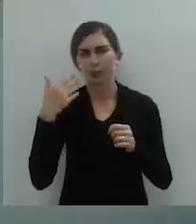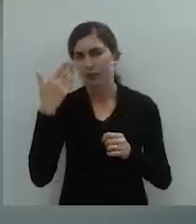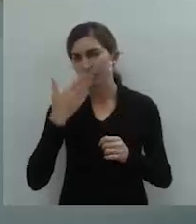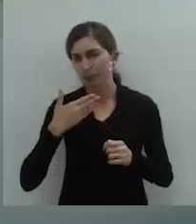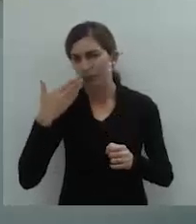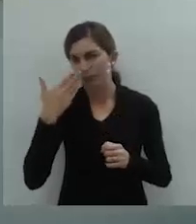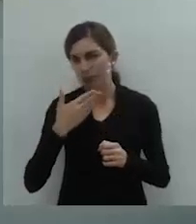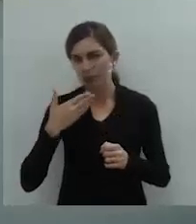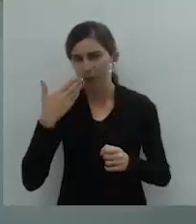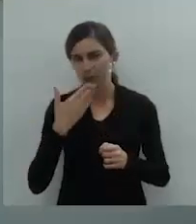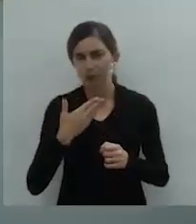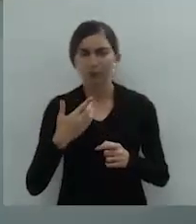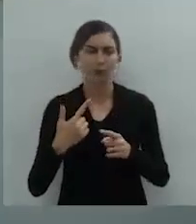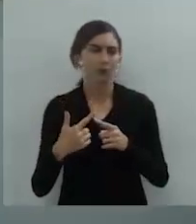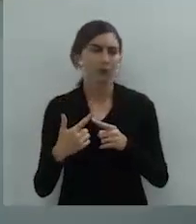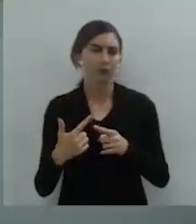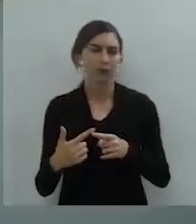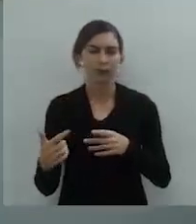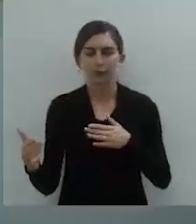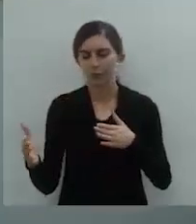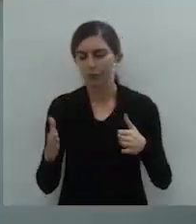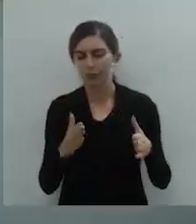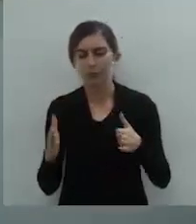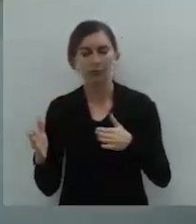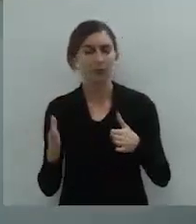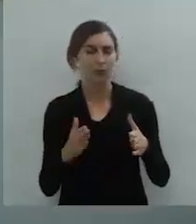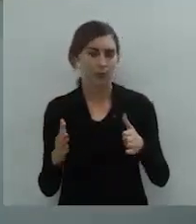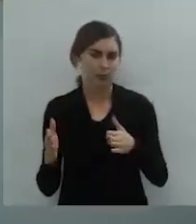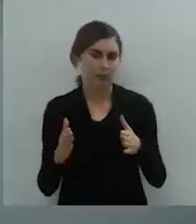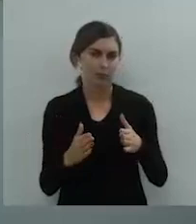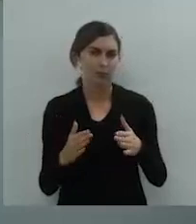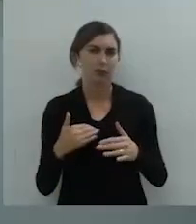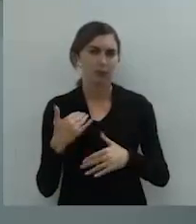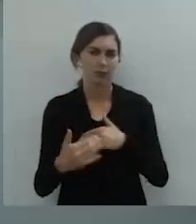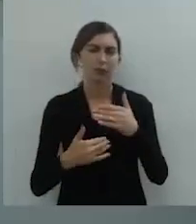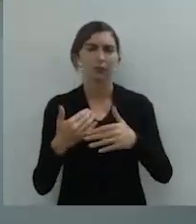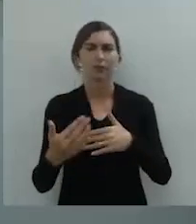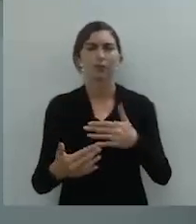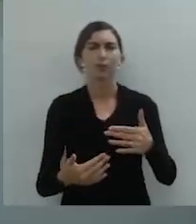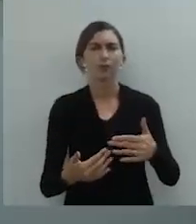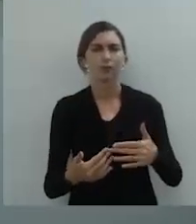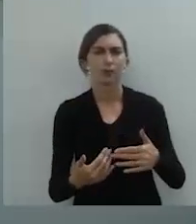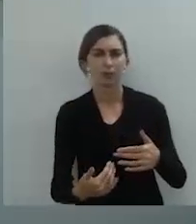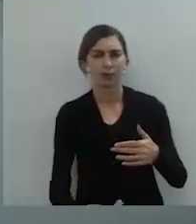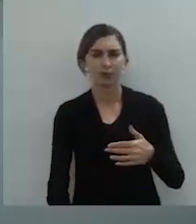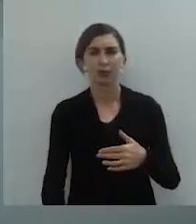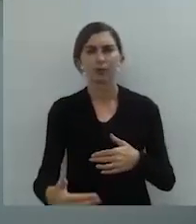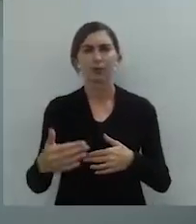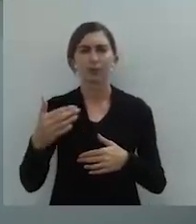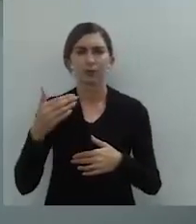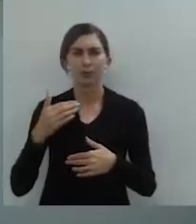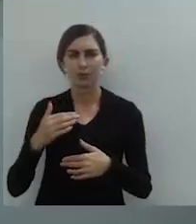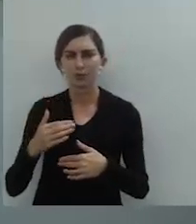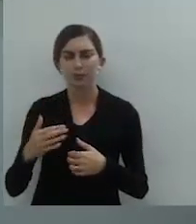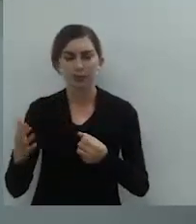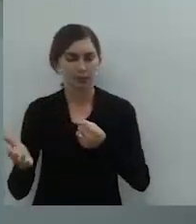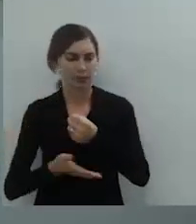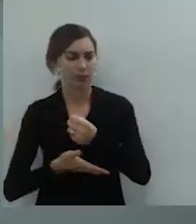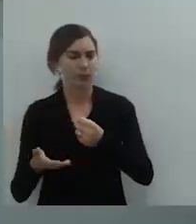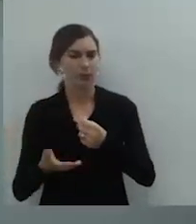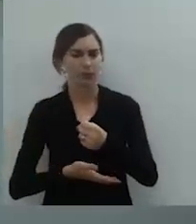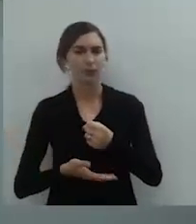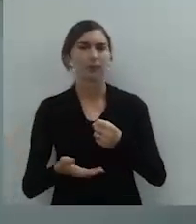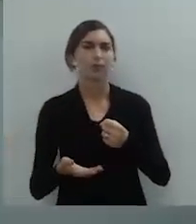açúcar. Porque num determinado momento, o processo ele foi na base